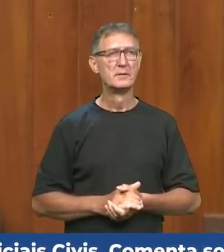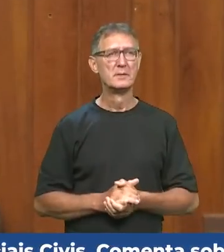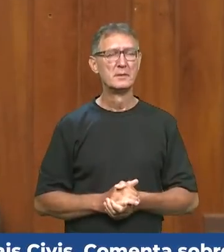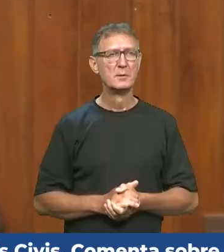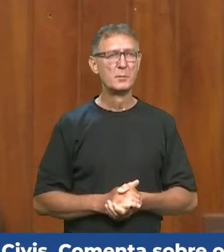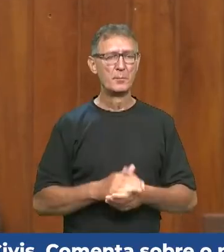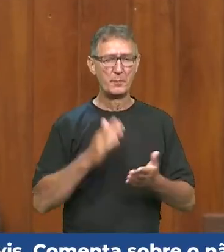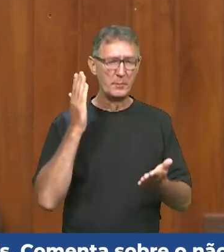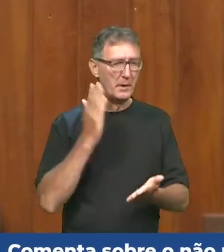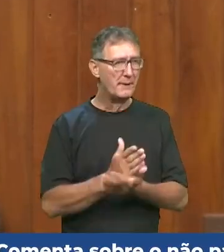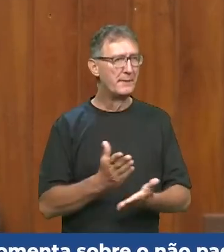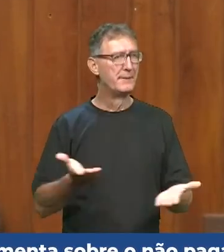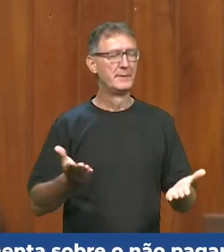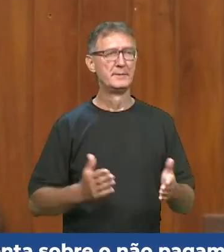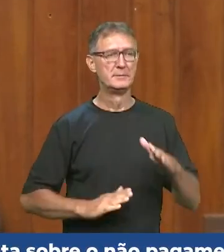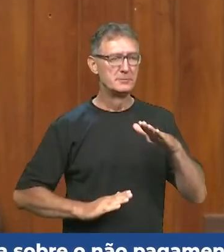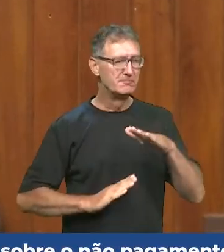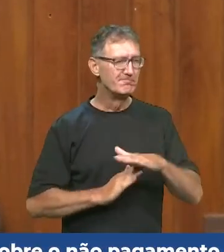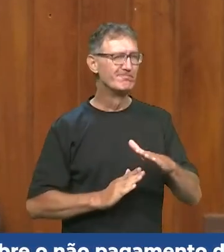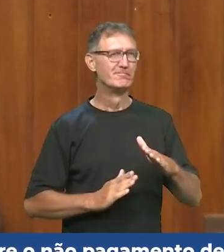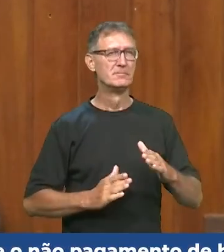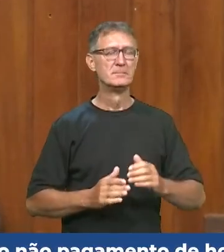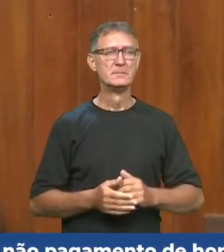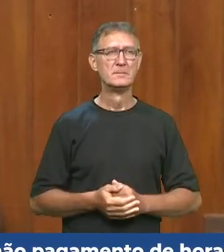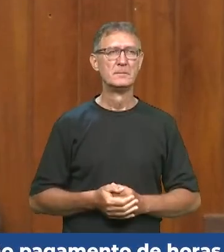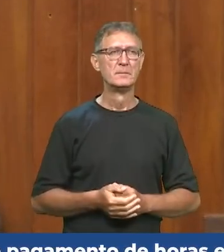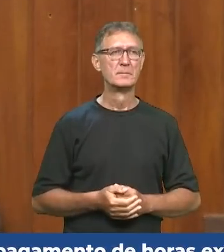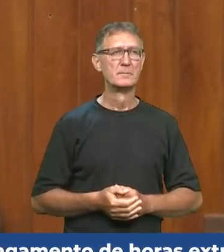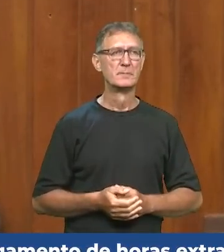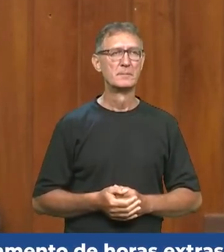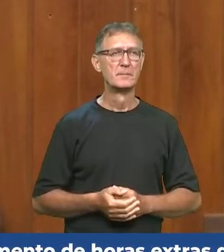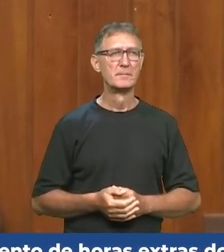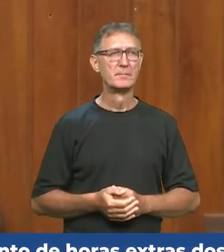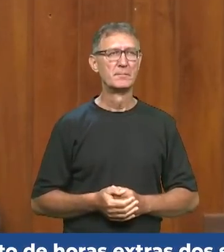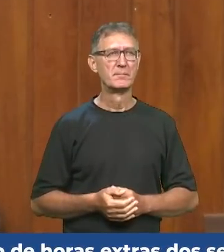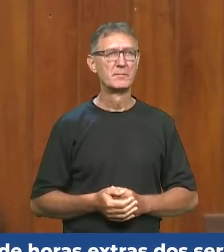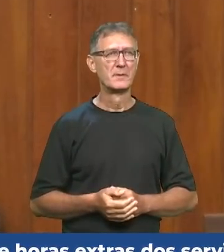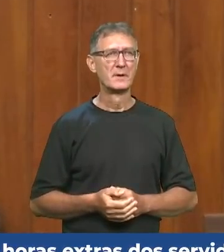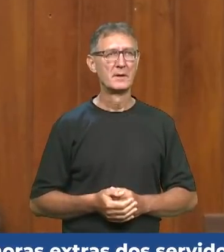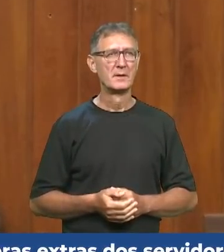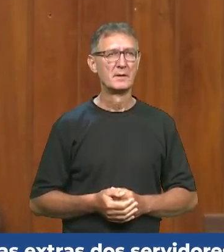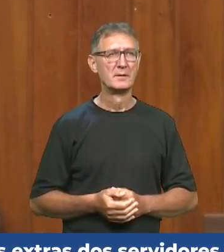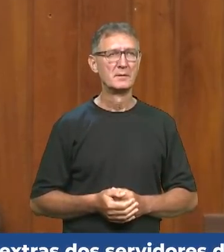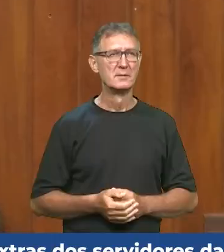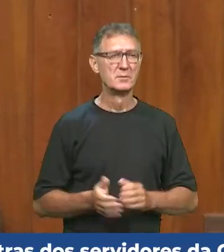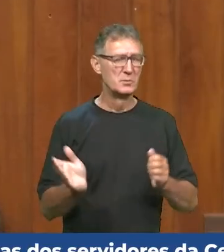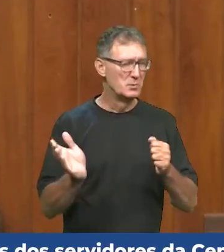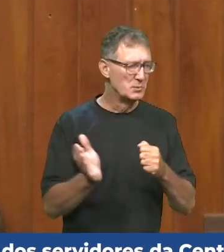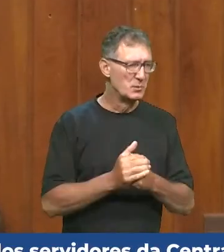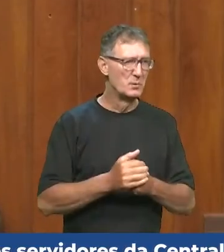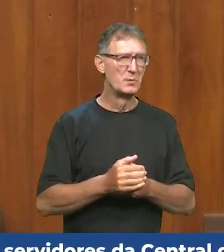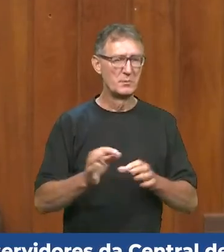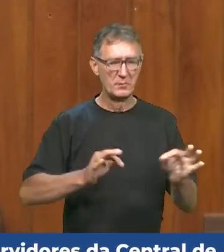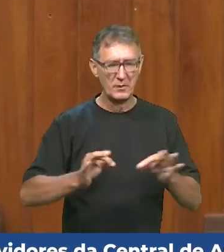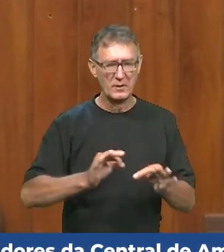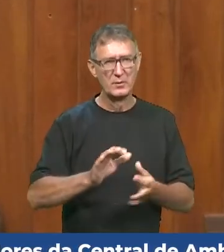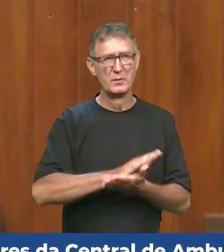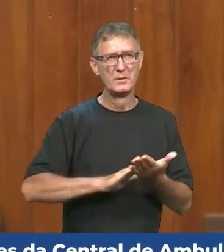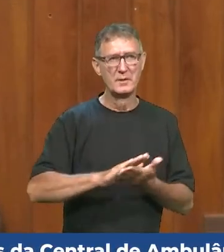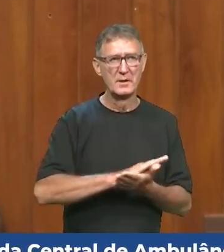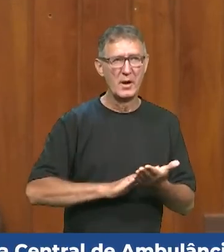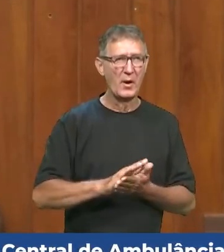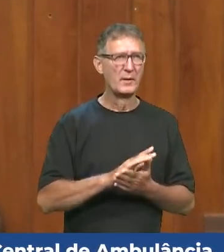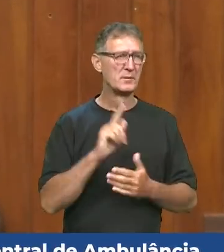um basta a essa incompetência, a essa omissão, a essa falta de planejamento, essa falta